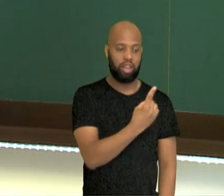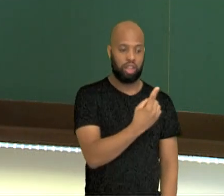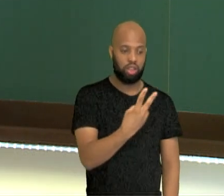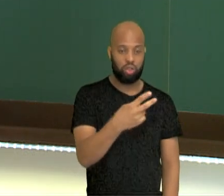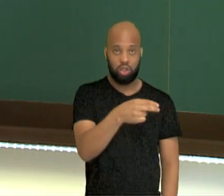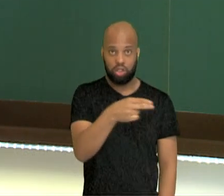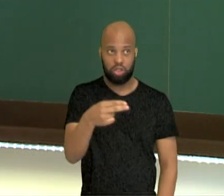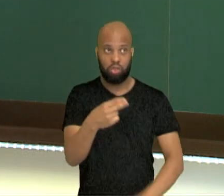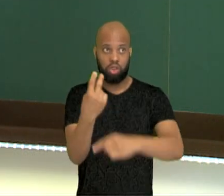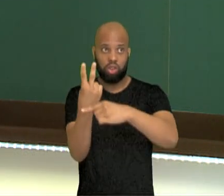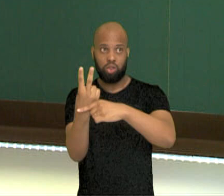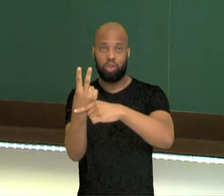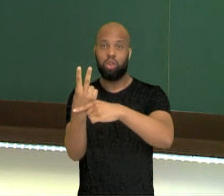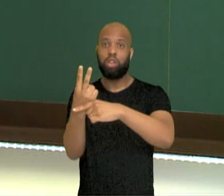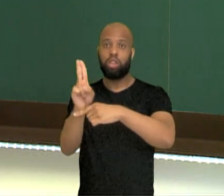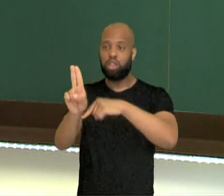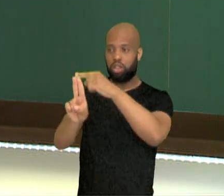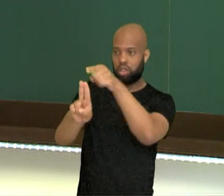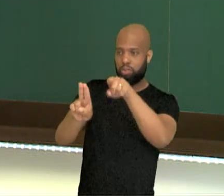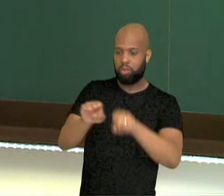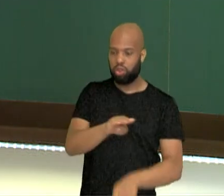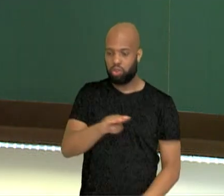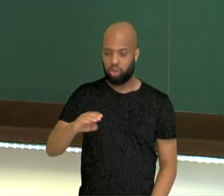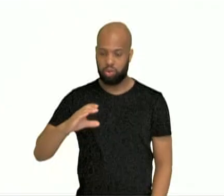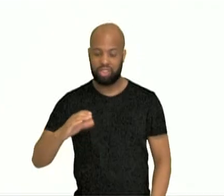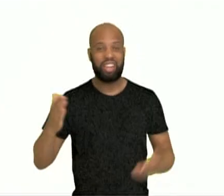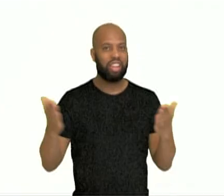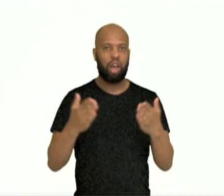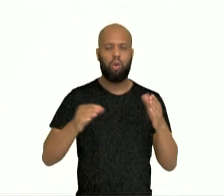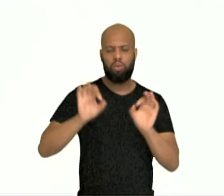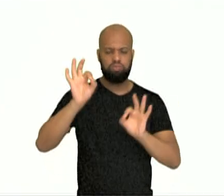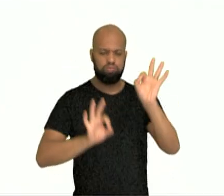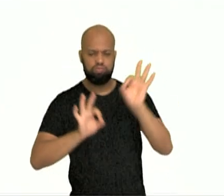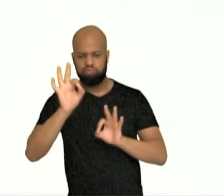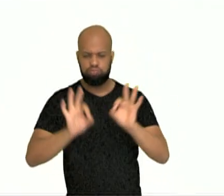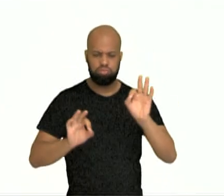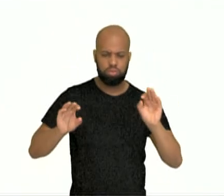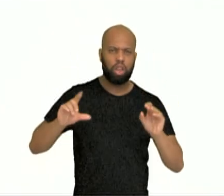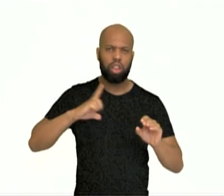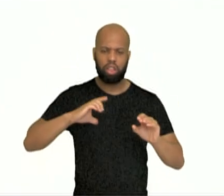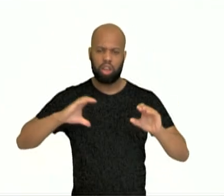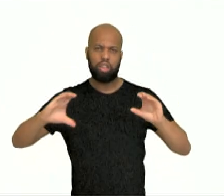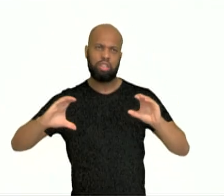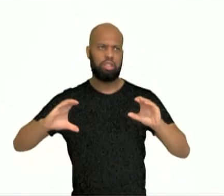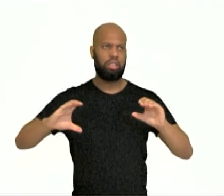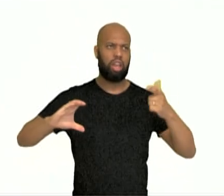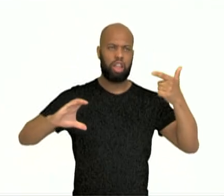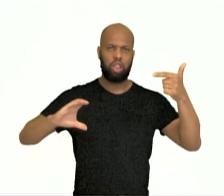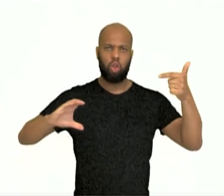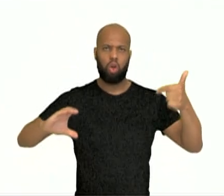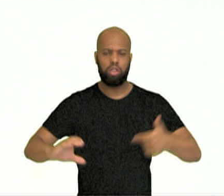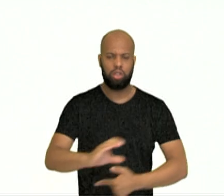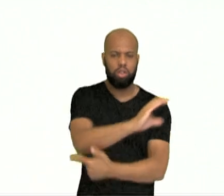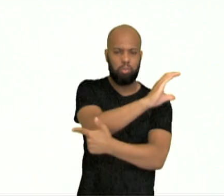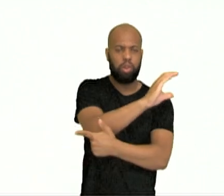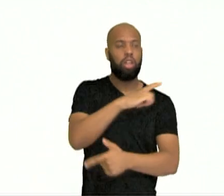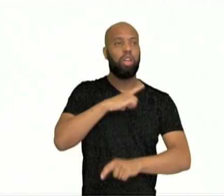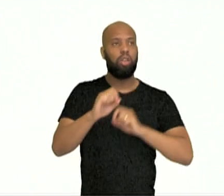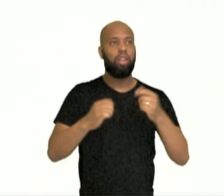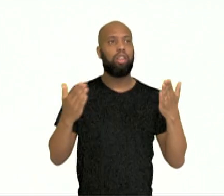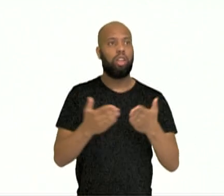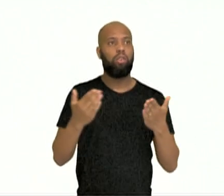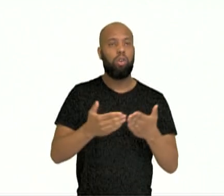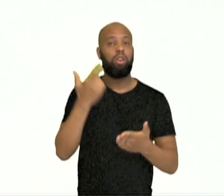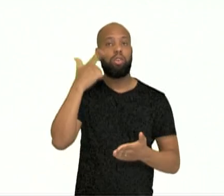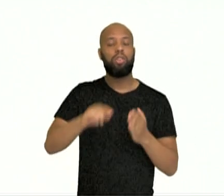igual 2π sobre C. Fazendo ali a simplificação, né, dessa equação, eu tenho que o C equivale a π